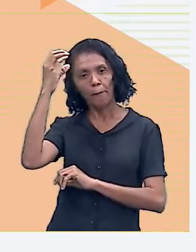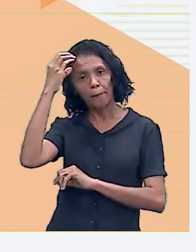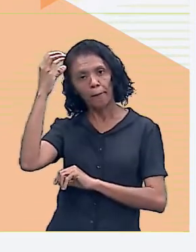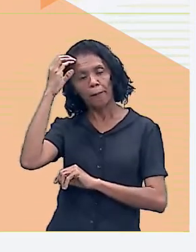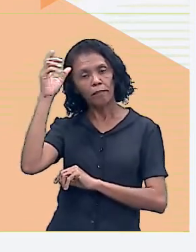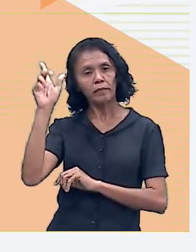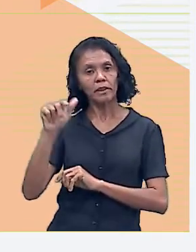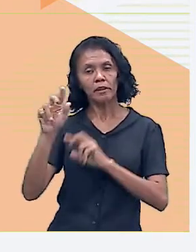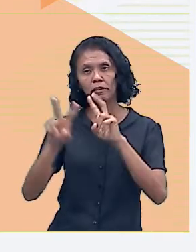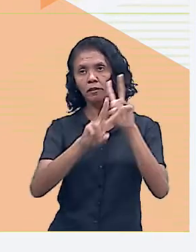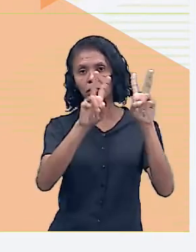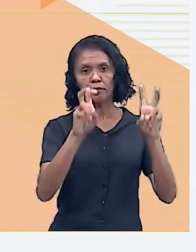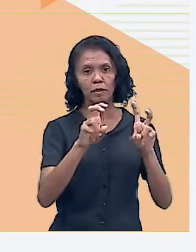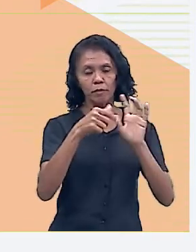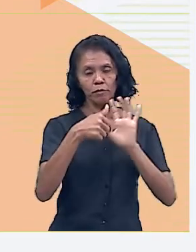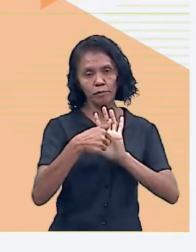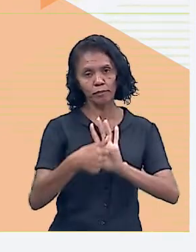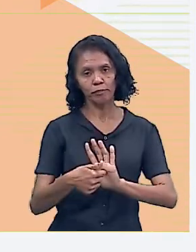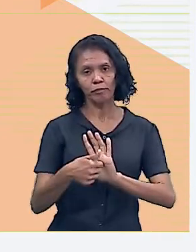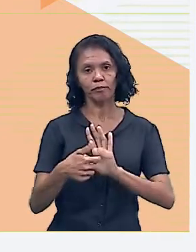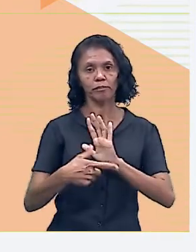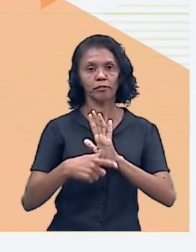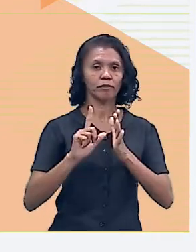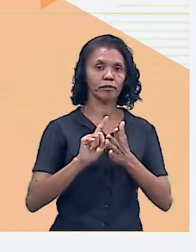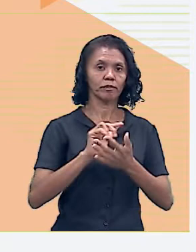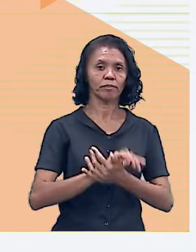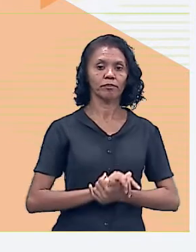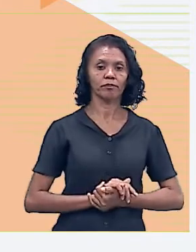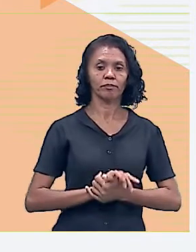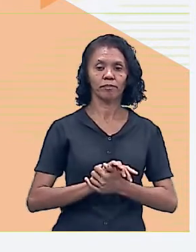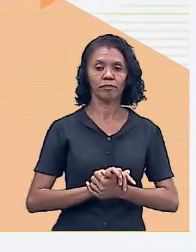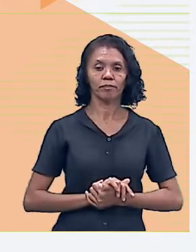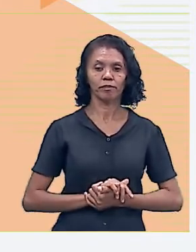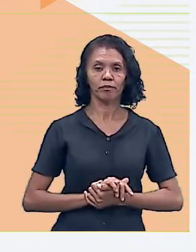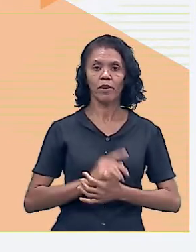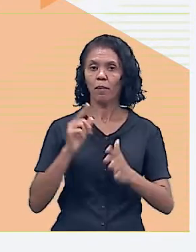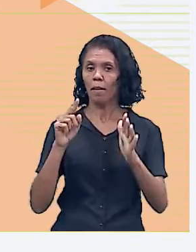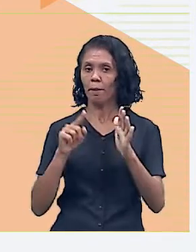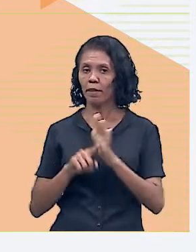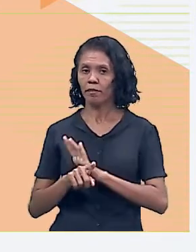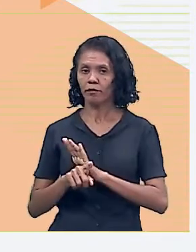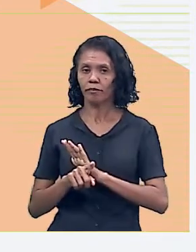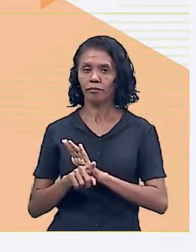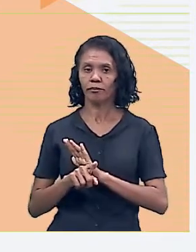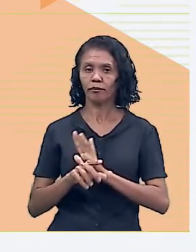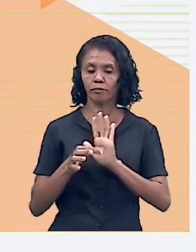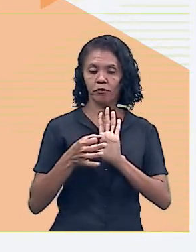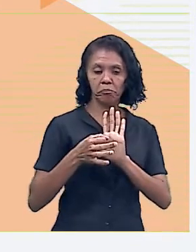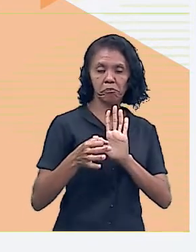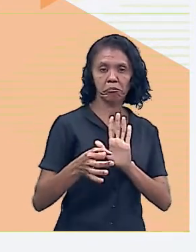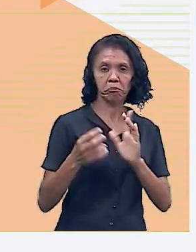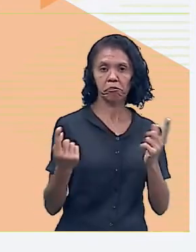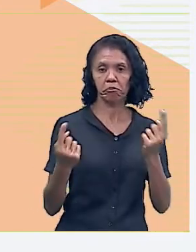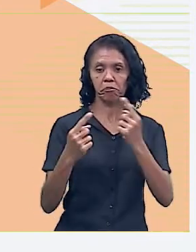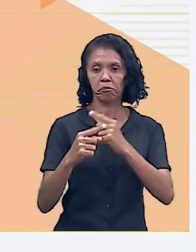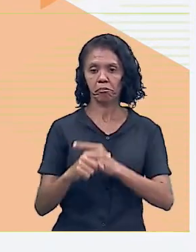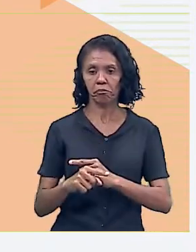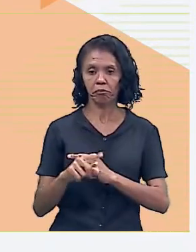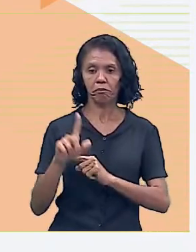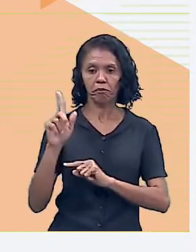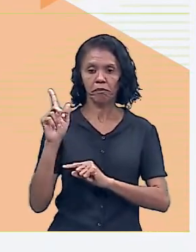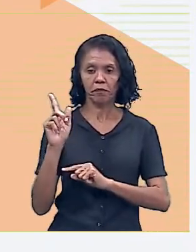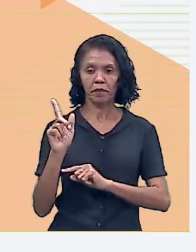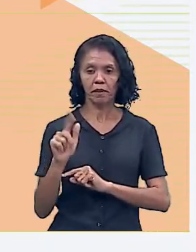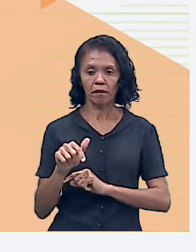com o tema que já foi colocado certo gente aí uma pergunta aqui a crítica contrária indica uma